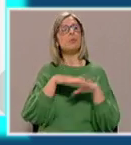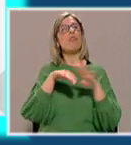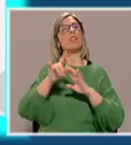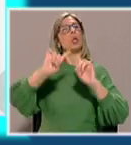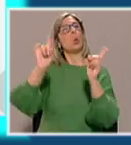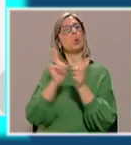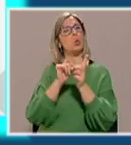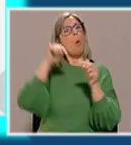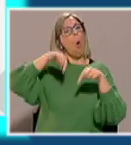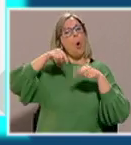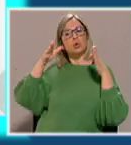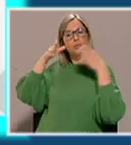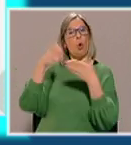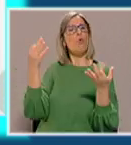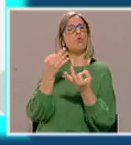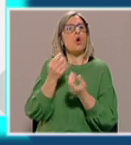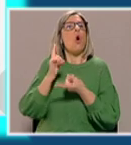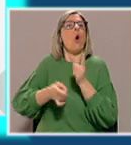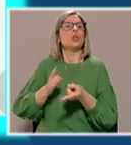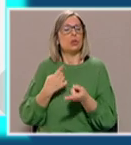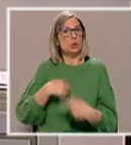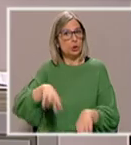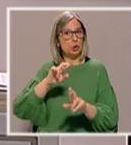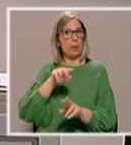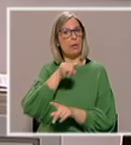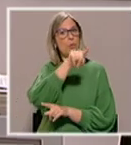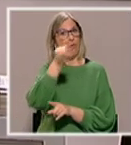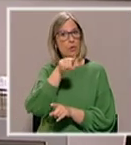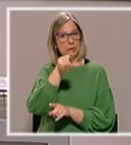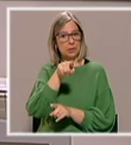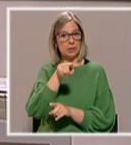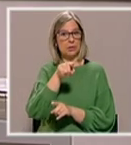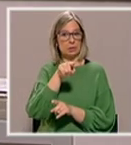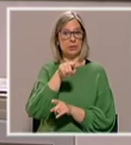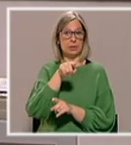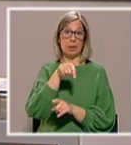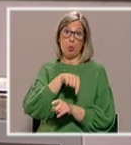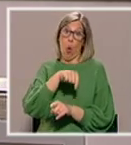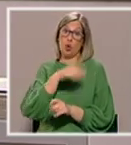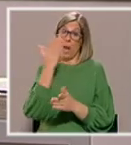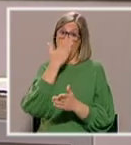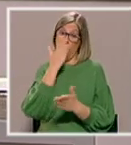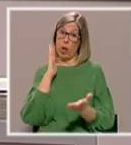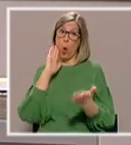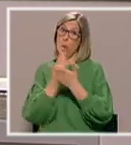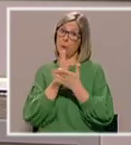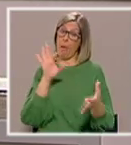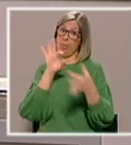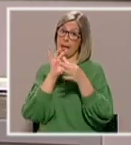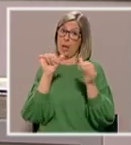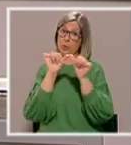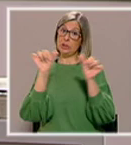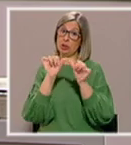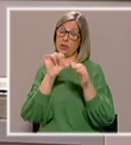daquilo que foi abordado hoje. Espero que fiquem com porque é a última aula sobre o sistema cardiovascular e, portanto, eu espero que